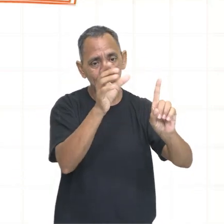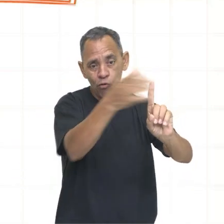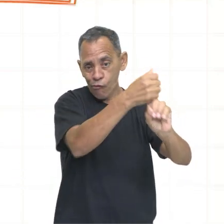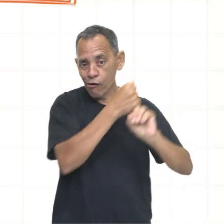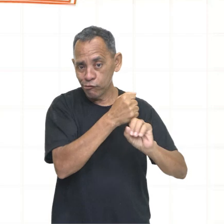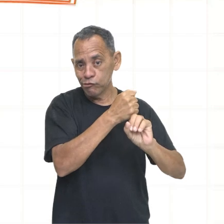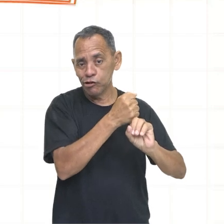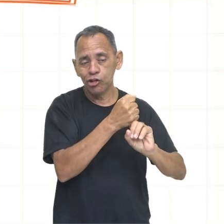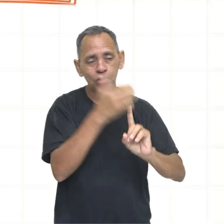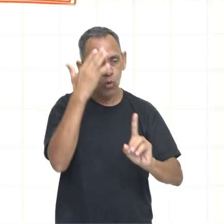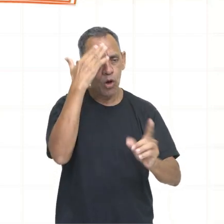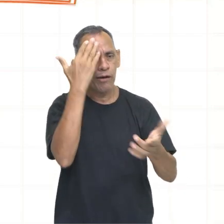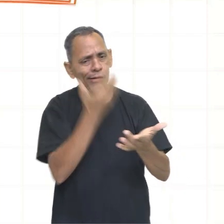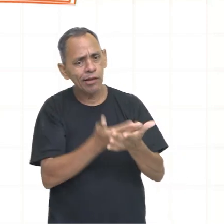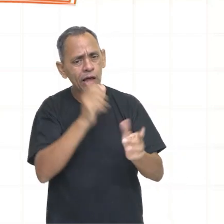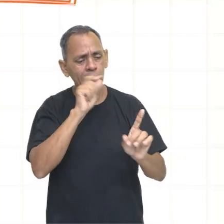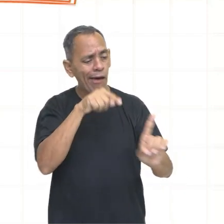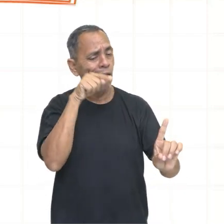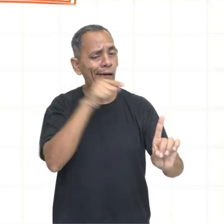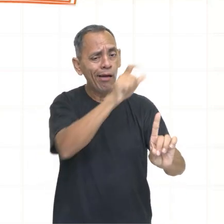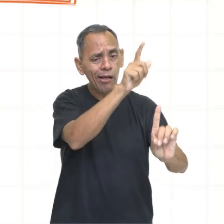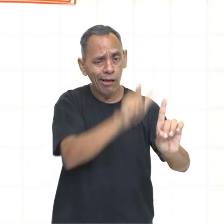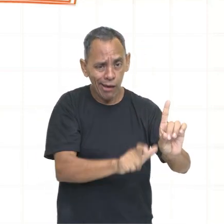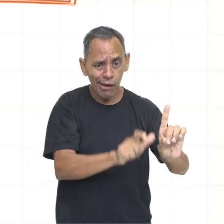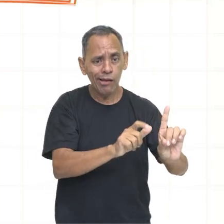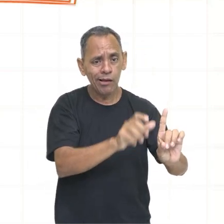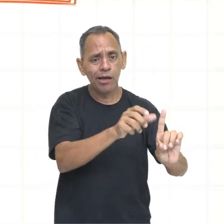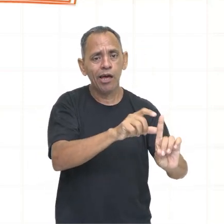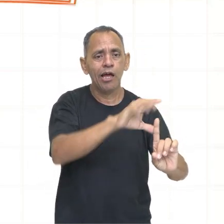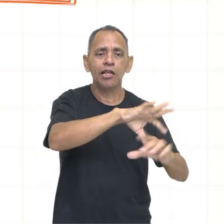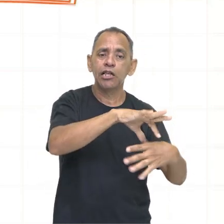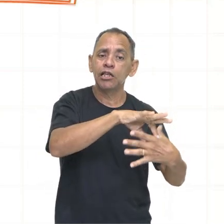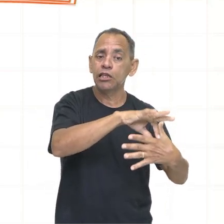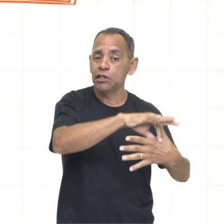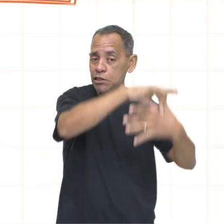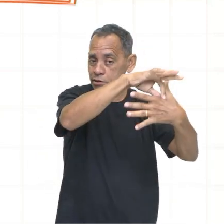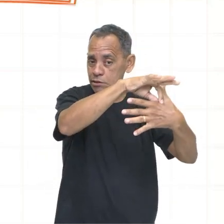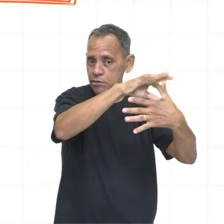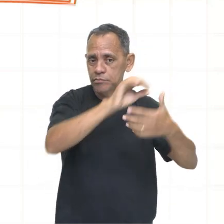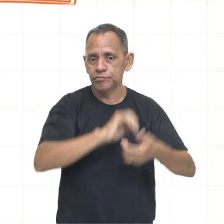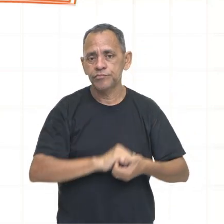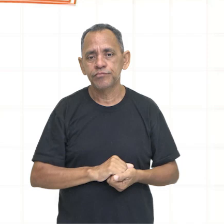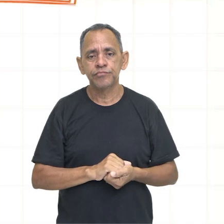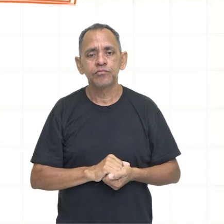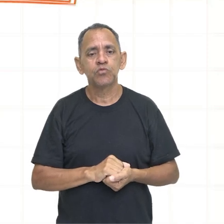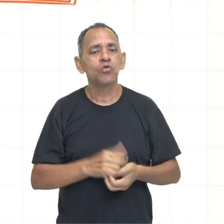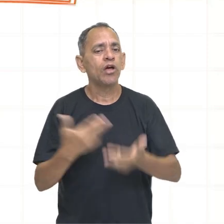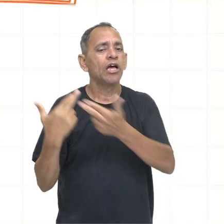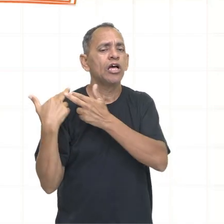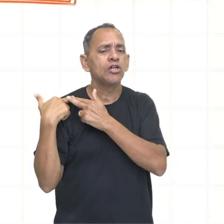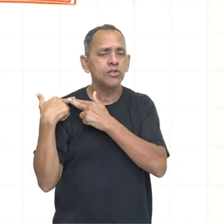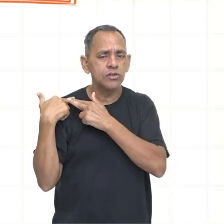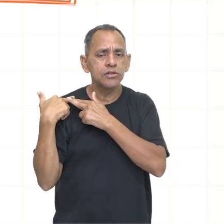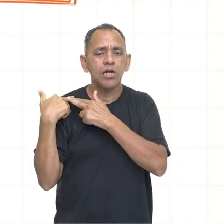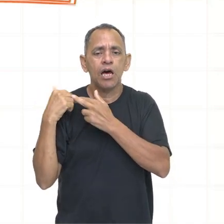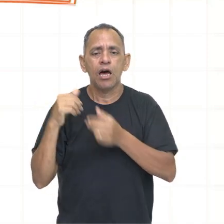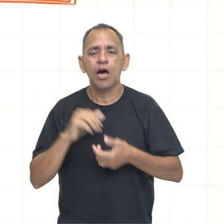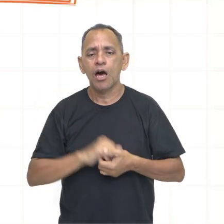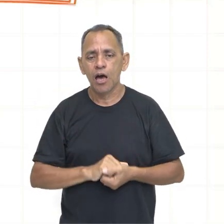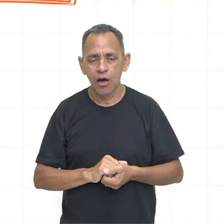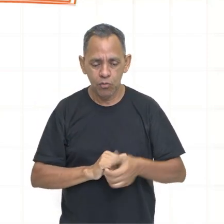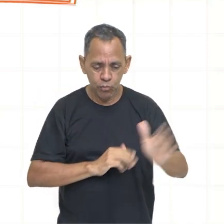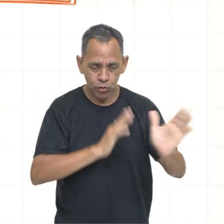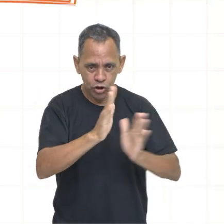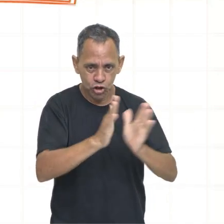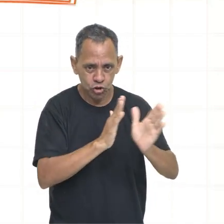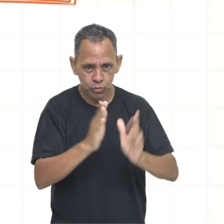também considerado, ser chamado de Duce, né? Duce quer dizer líder. E ele vai ser aí o responsável pelo fascismo